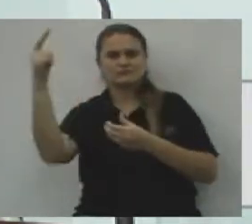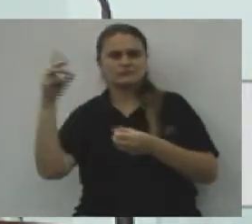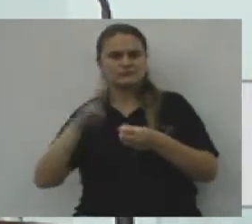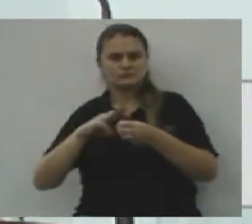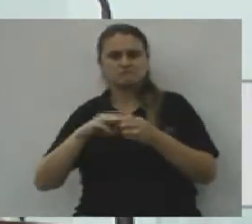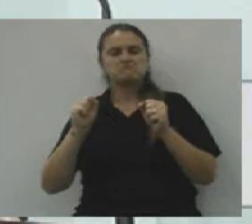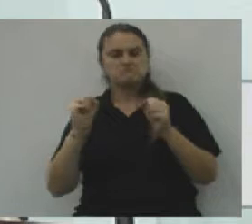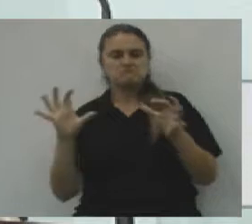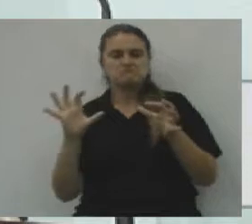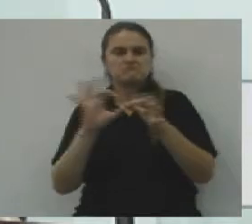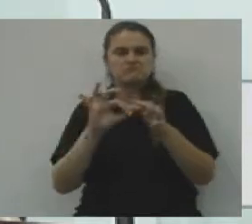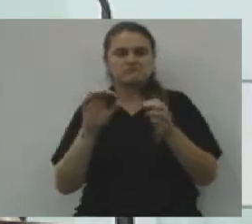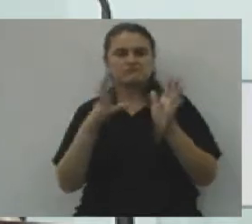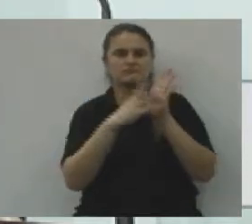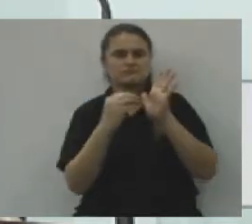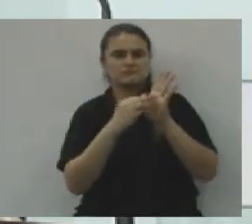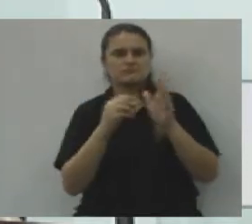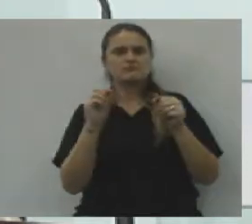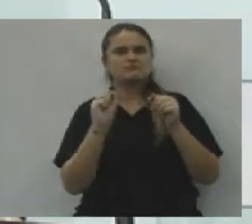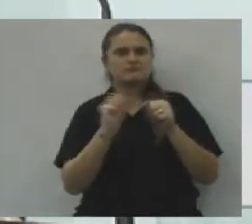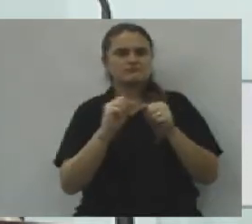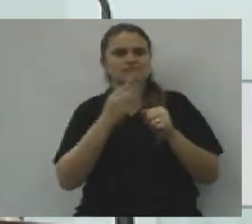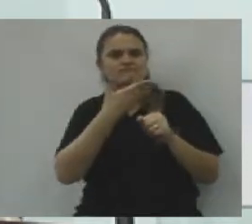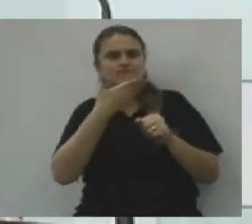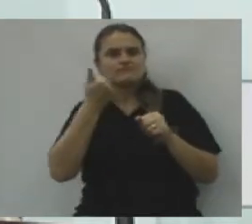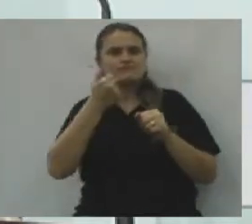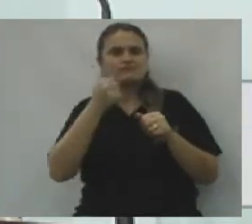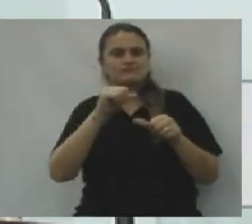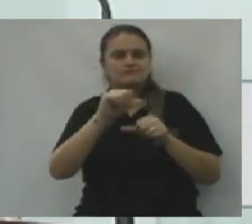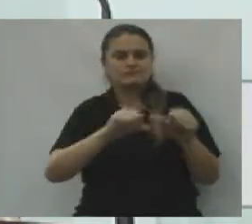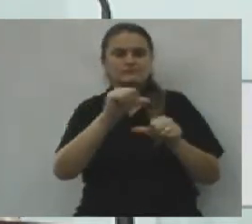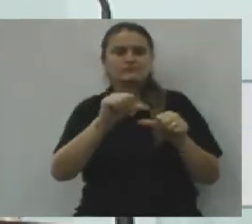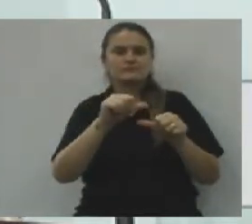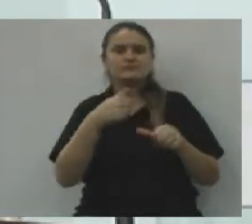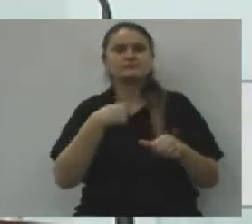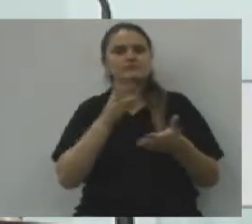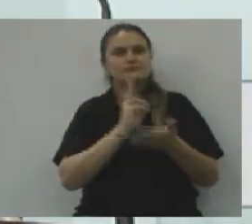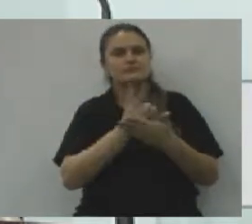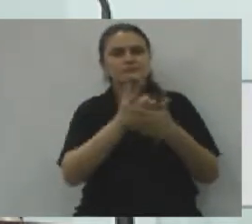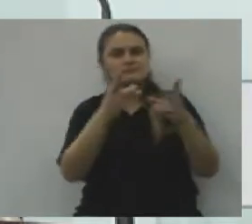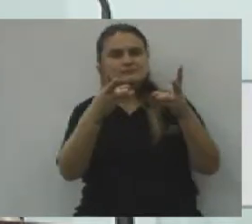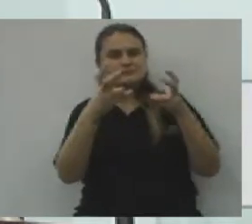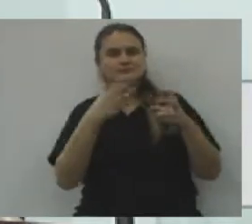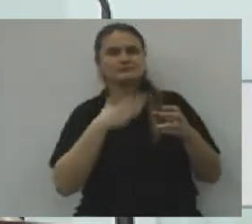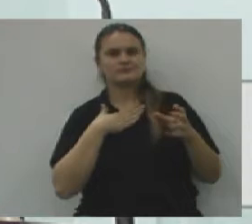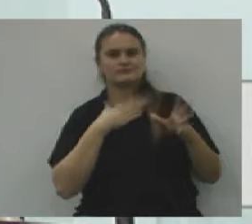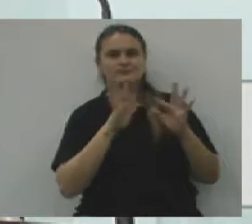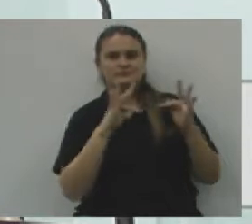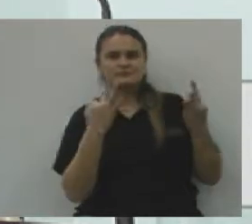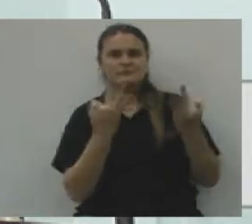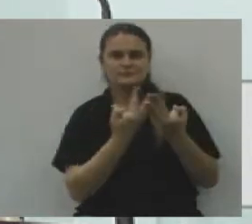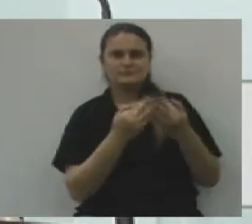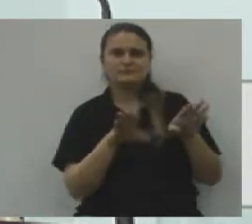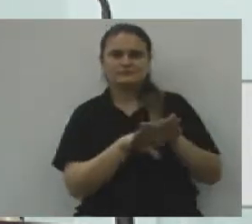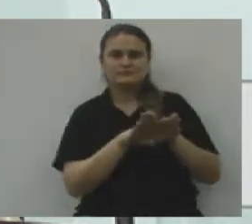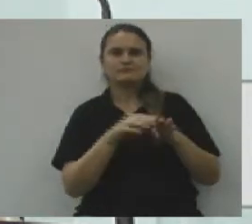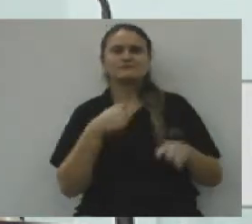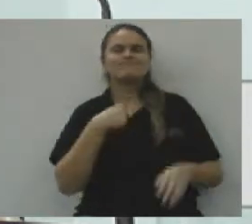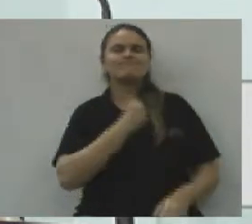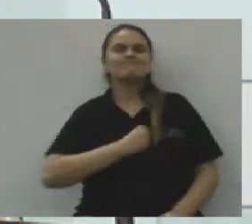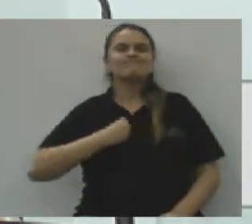e melhorá-lo ainda mais. Eu sempre percebi, tive na minha família, meu